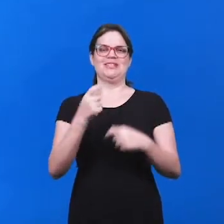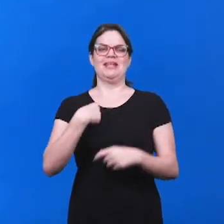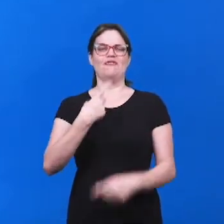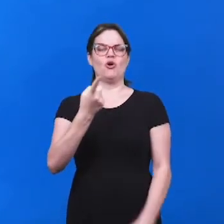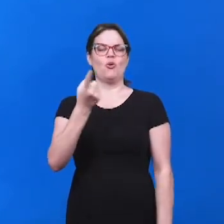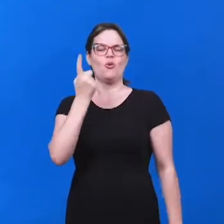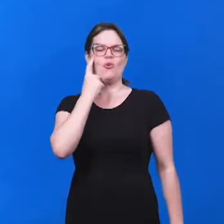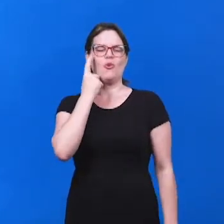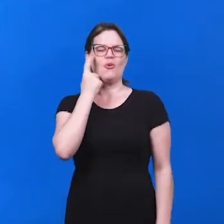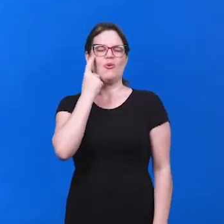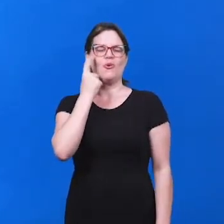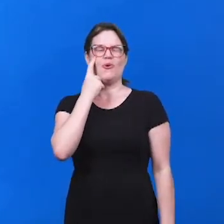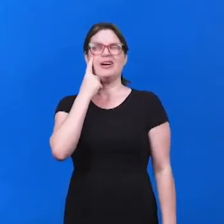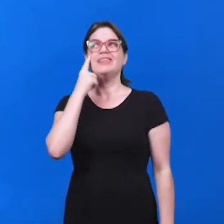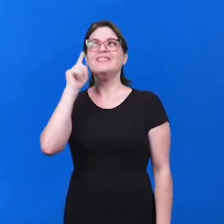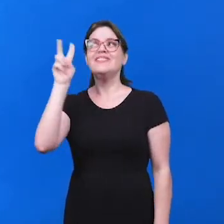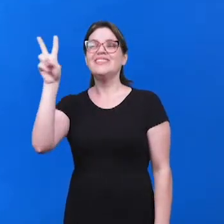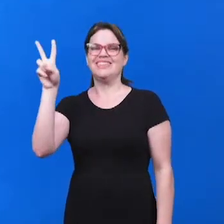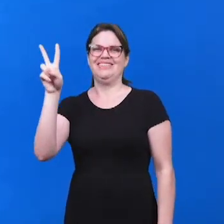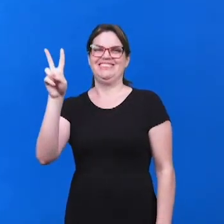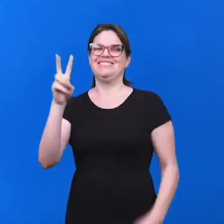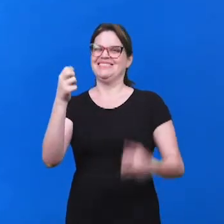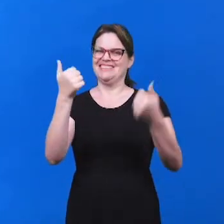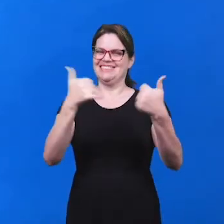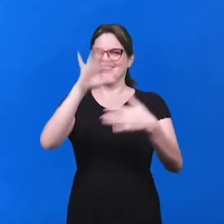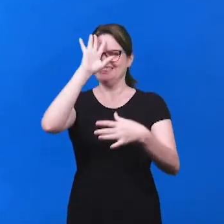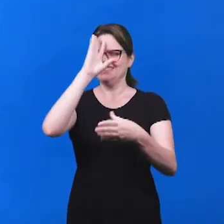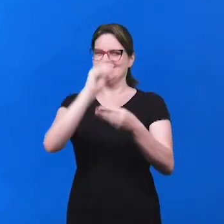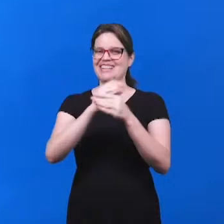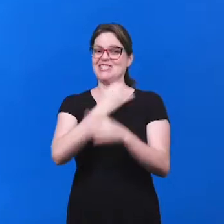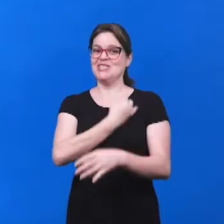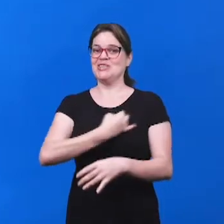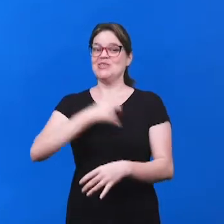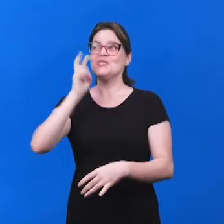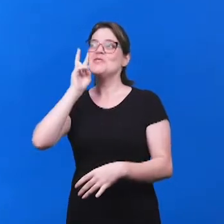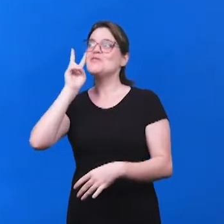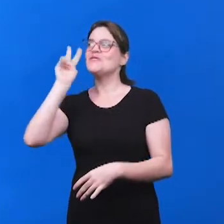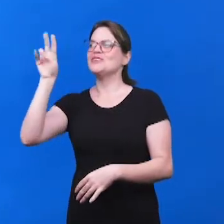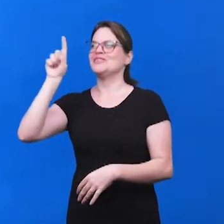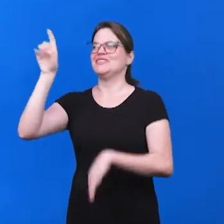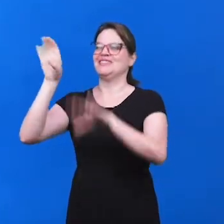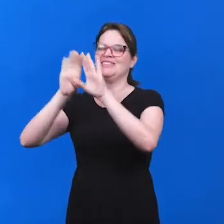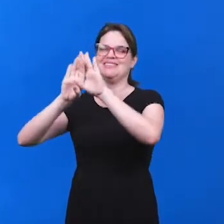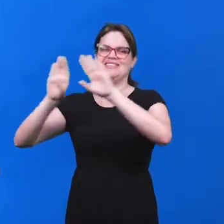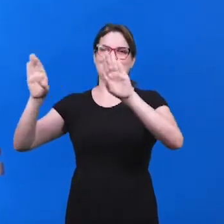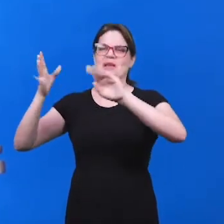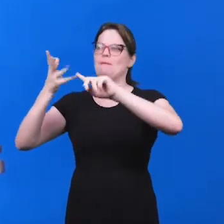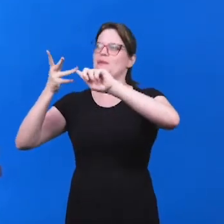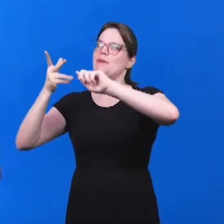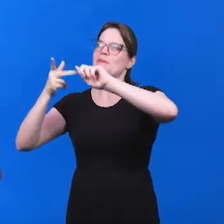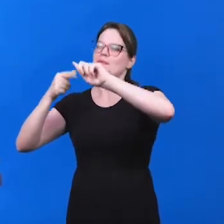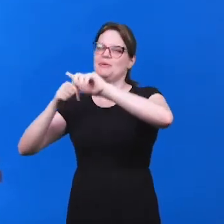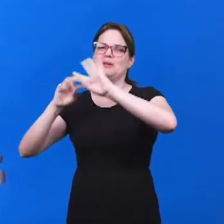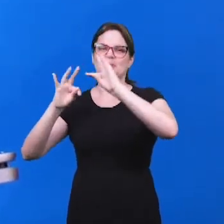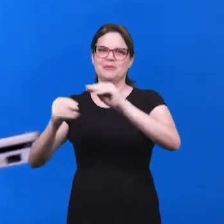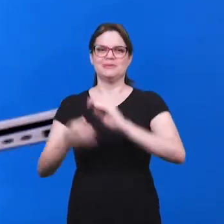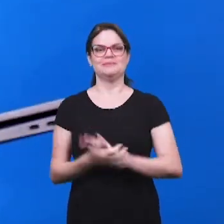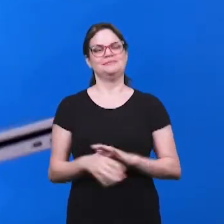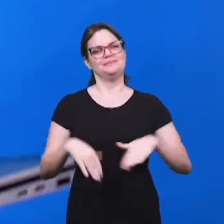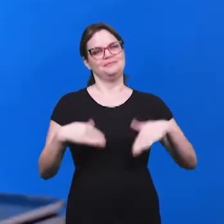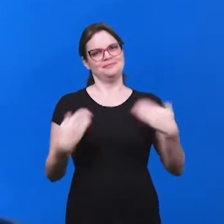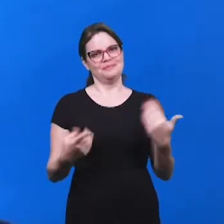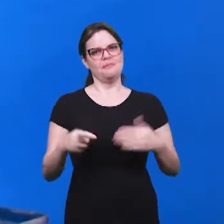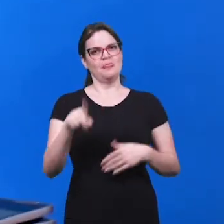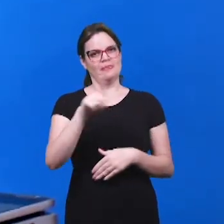O gestinho apontando para os olhinhos para falar que João tinha visto, né? Testemunhado de todas as coisas. Essa é a